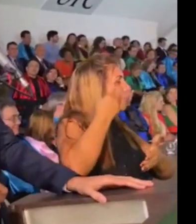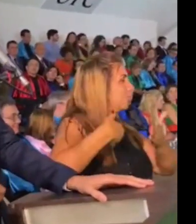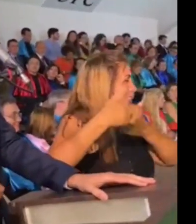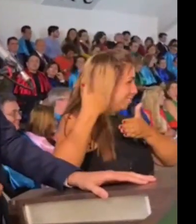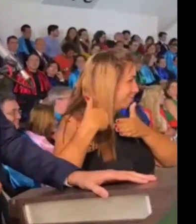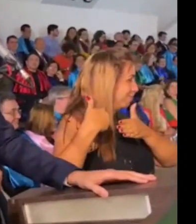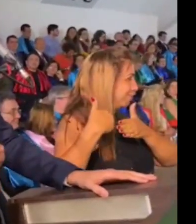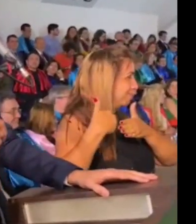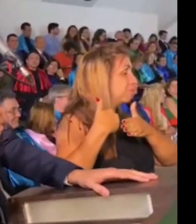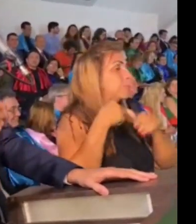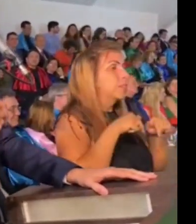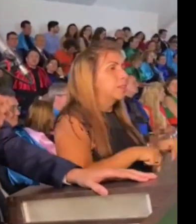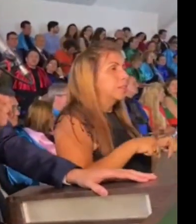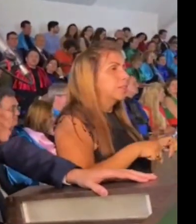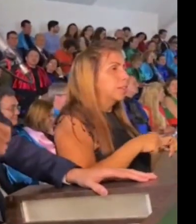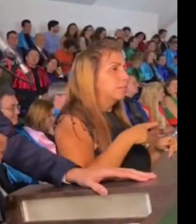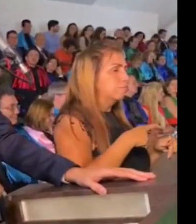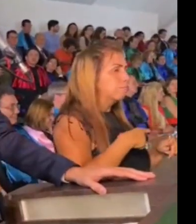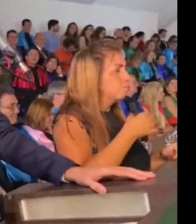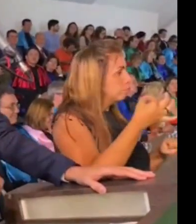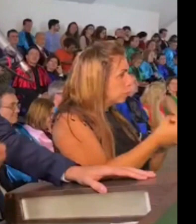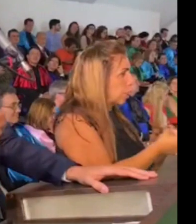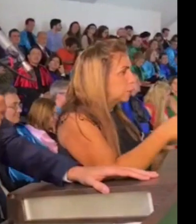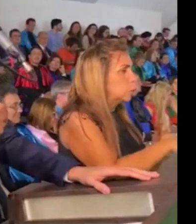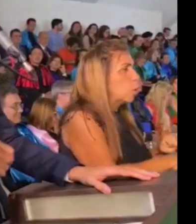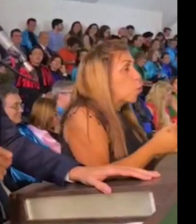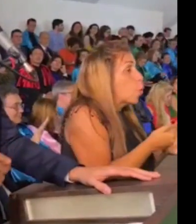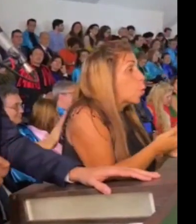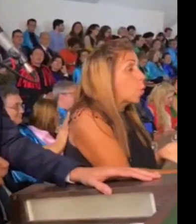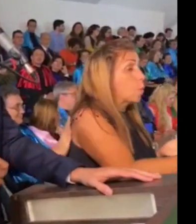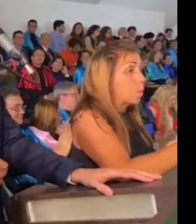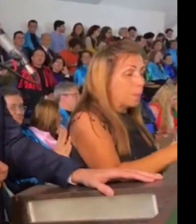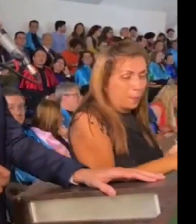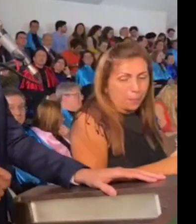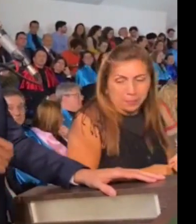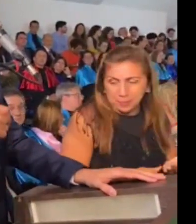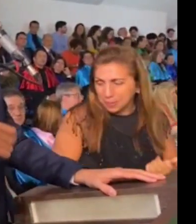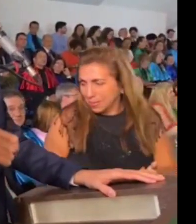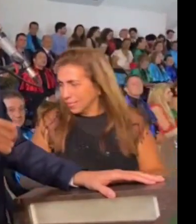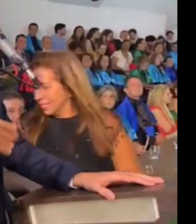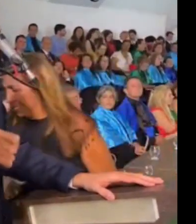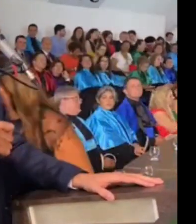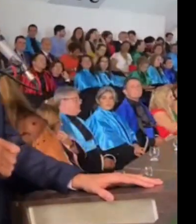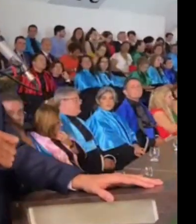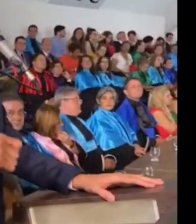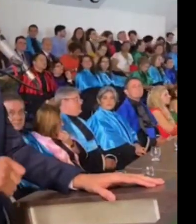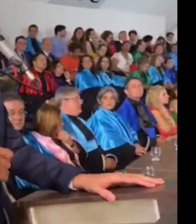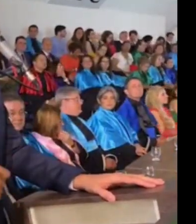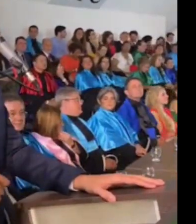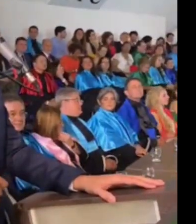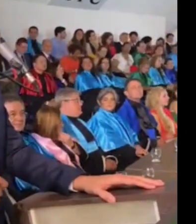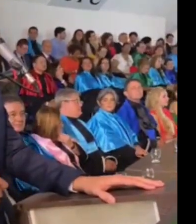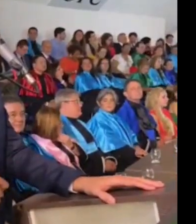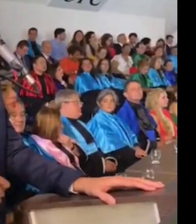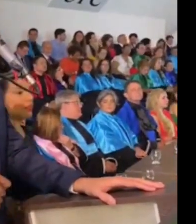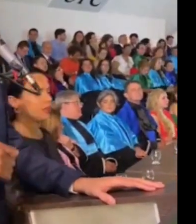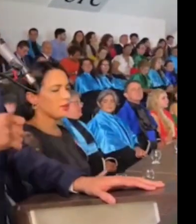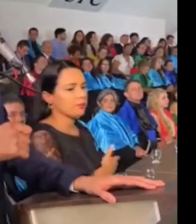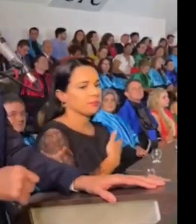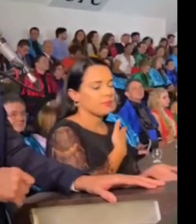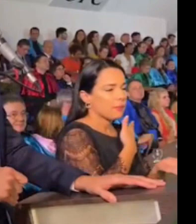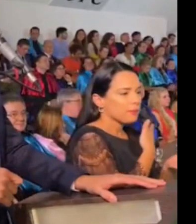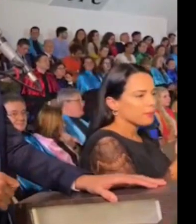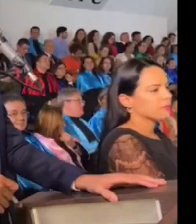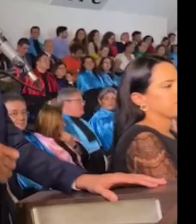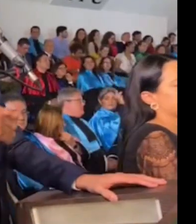história. Aqui eu fiz a minha graduação, aqui eu iniciei os primeiros movimentos políticos da minha vida